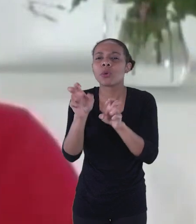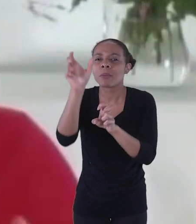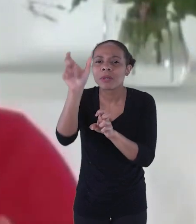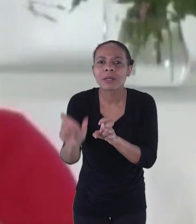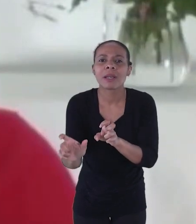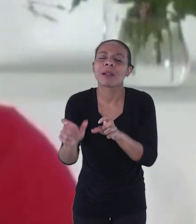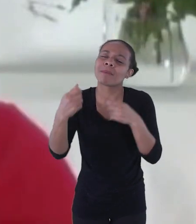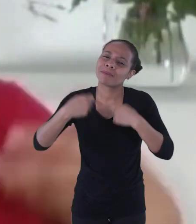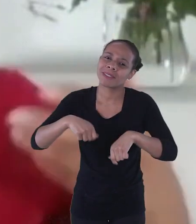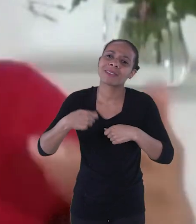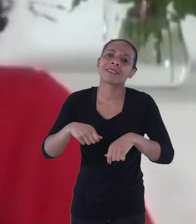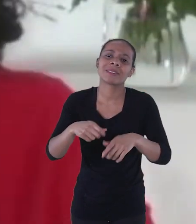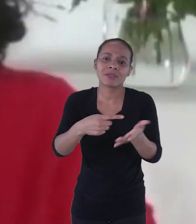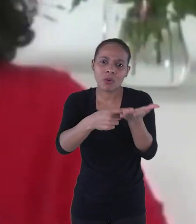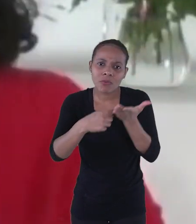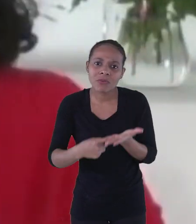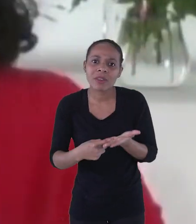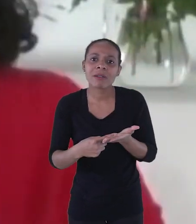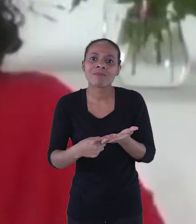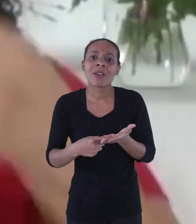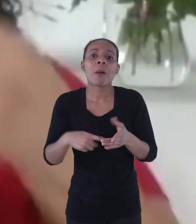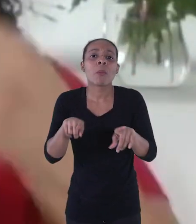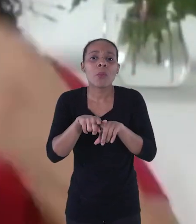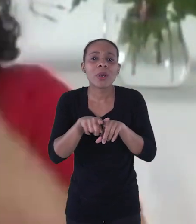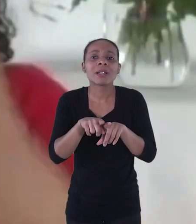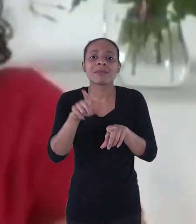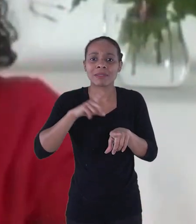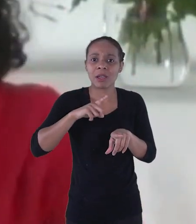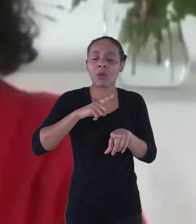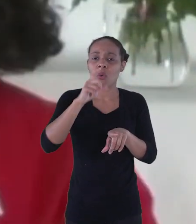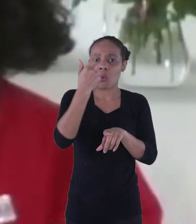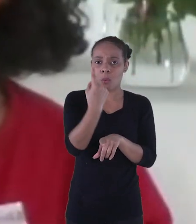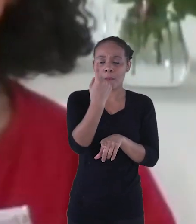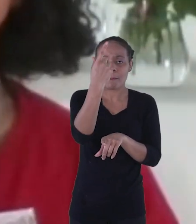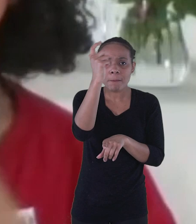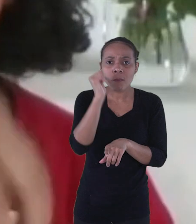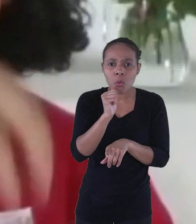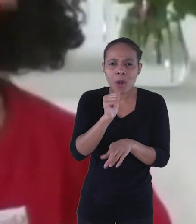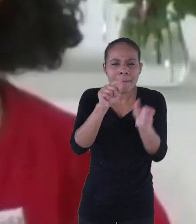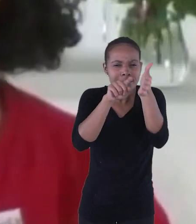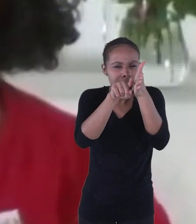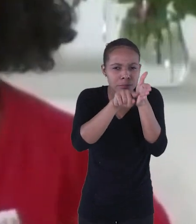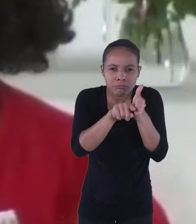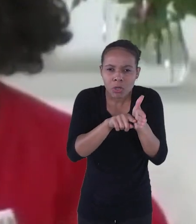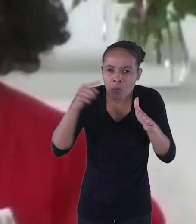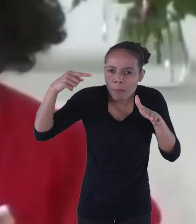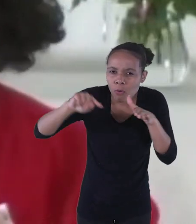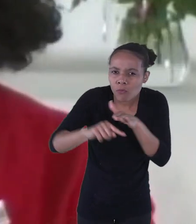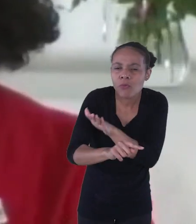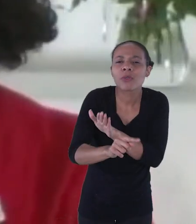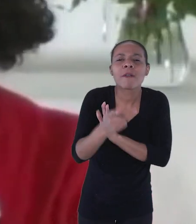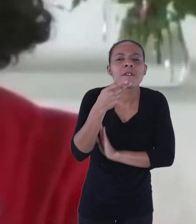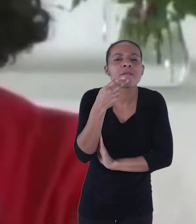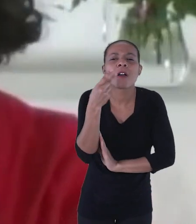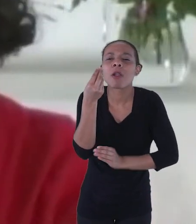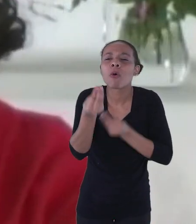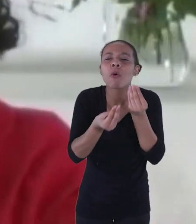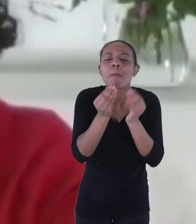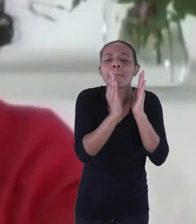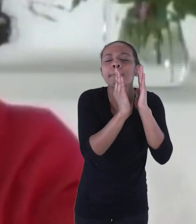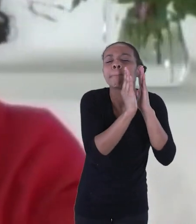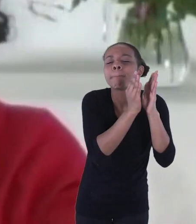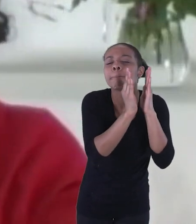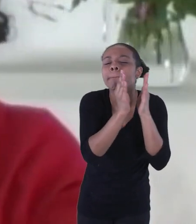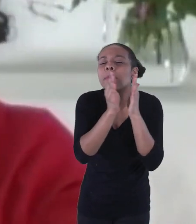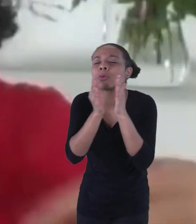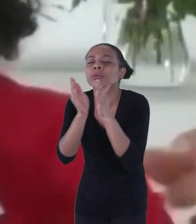e ela fala dessa vida escrita de Carolina. Tom faz um processo mais que eu